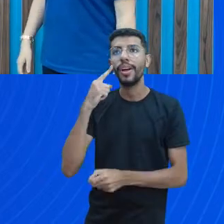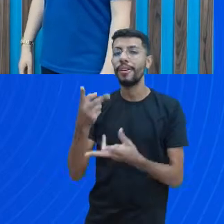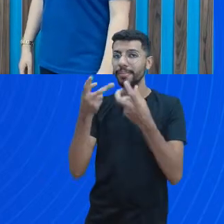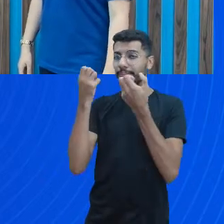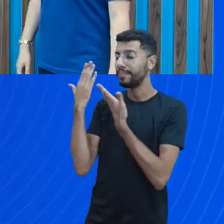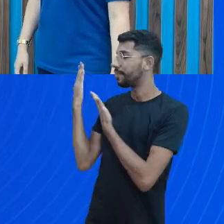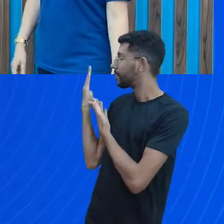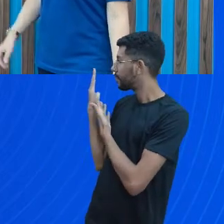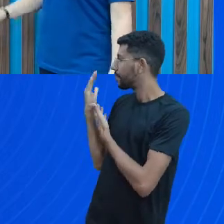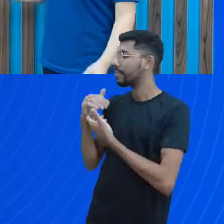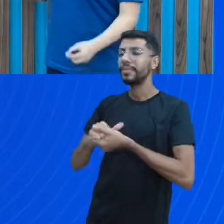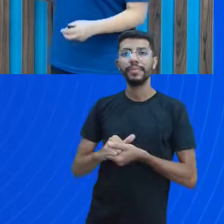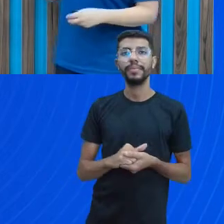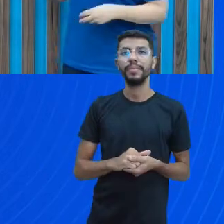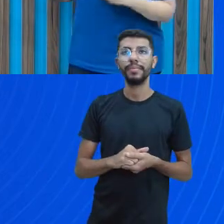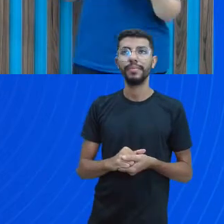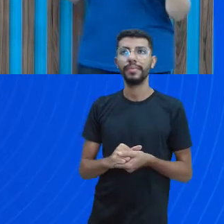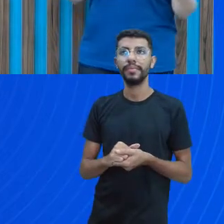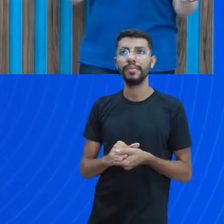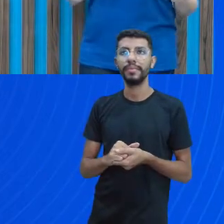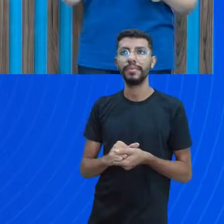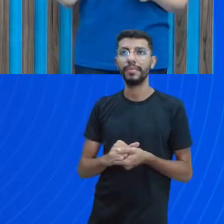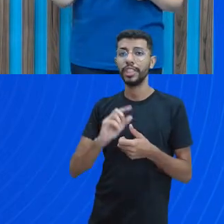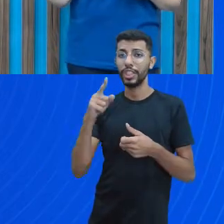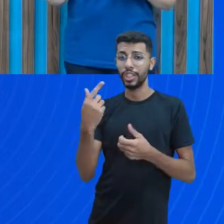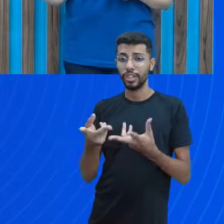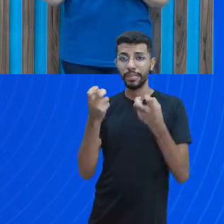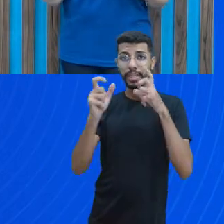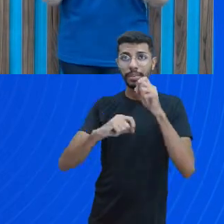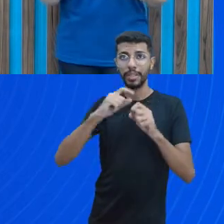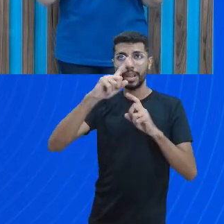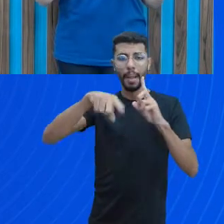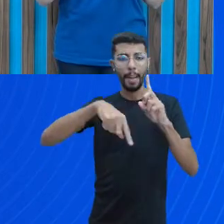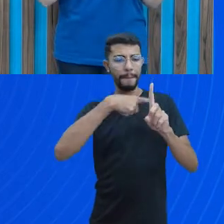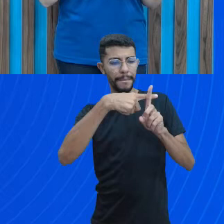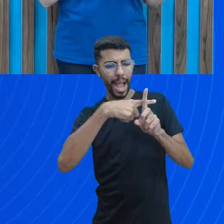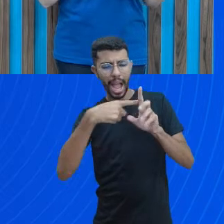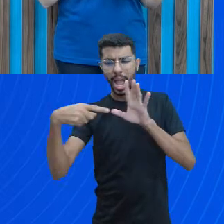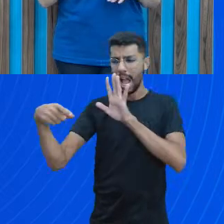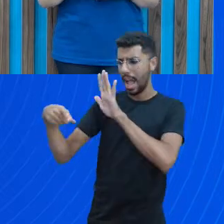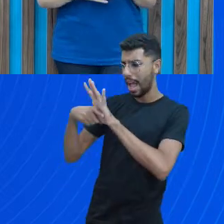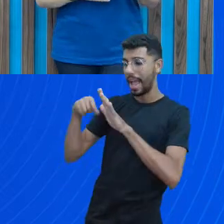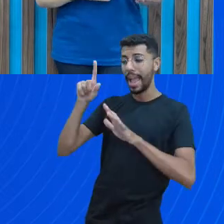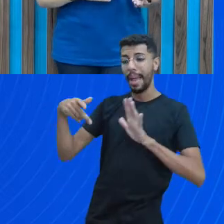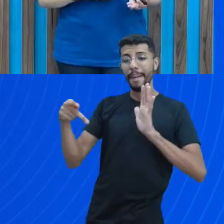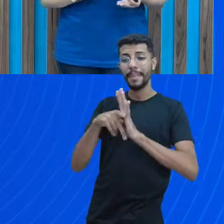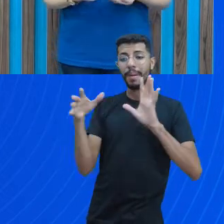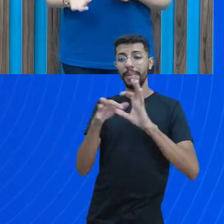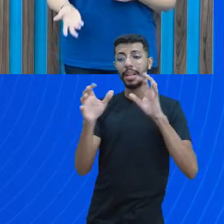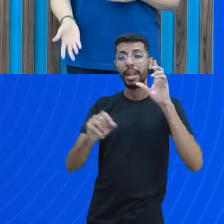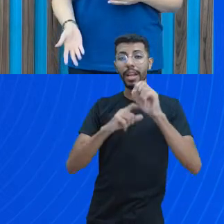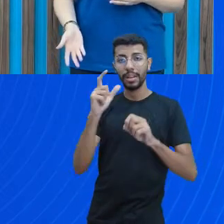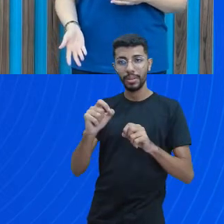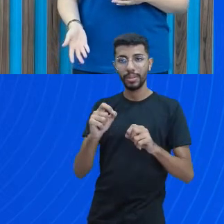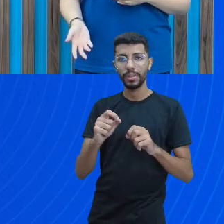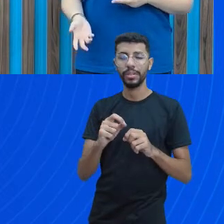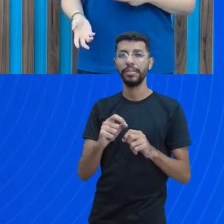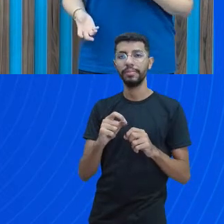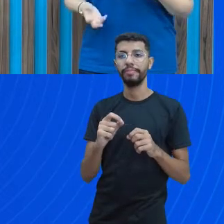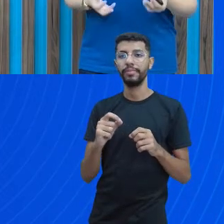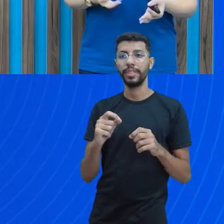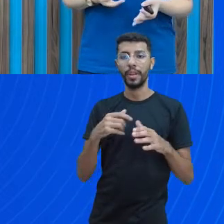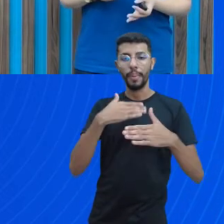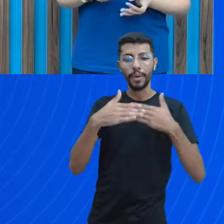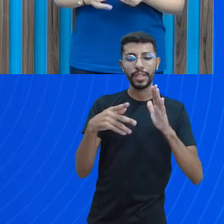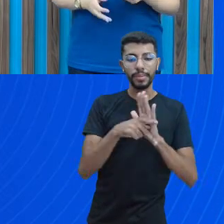ó. Quando a gente está observando o mais ou menos, é referente àquele processo do acréscimo ou do desconto, né? A